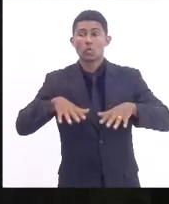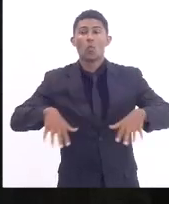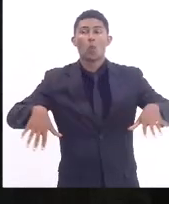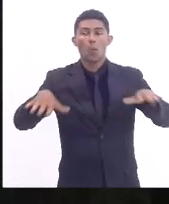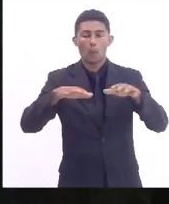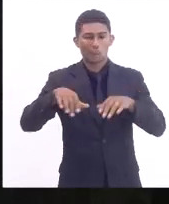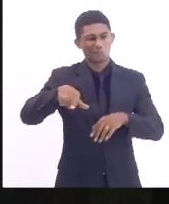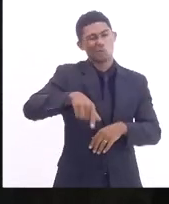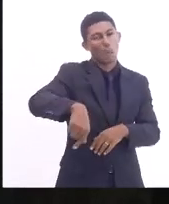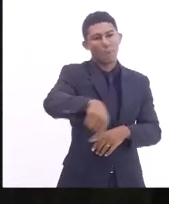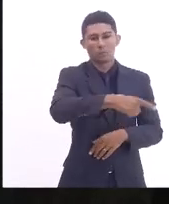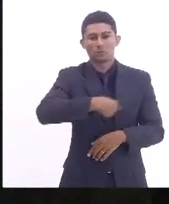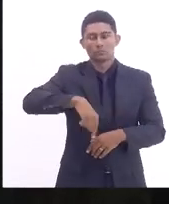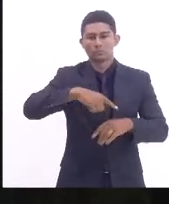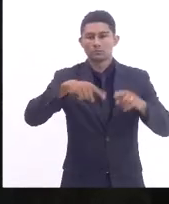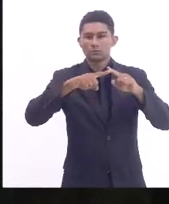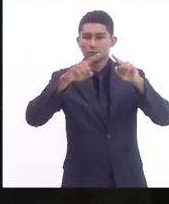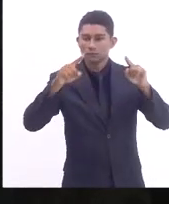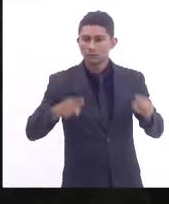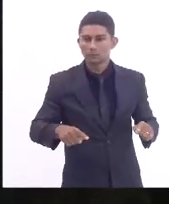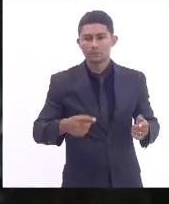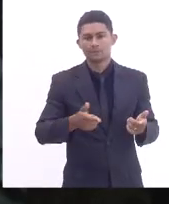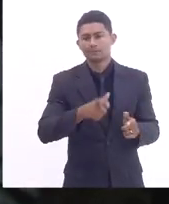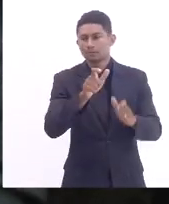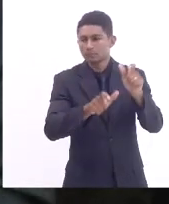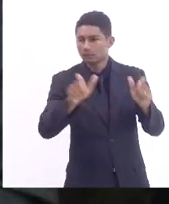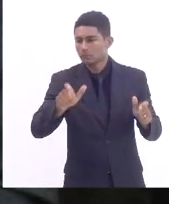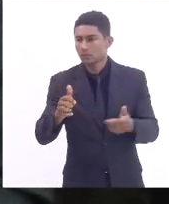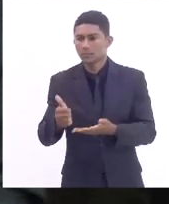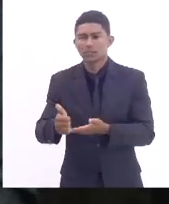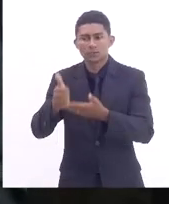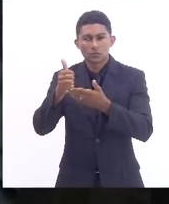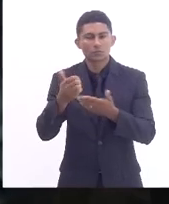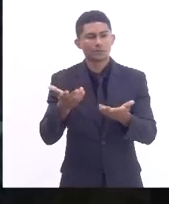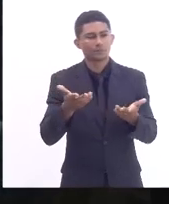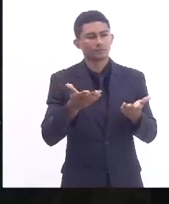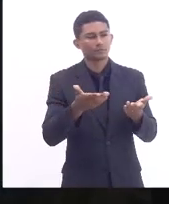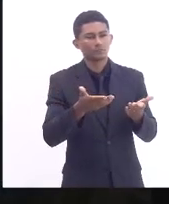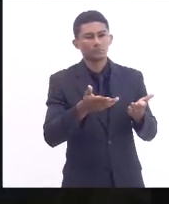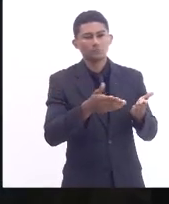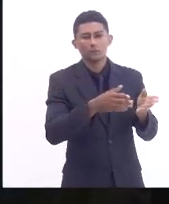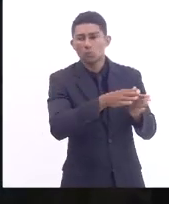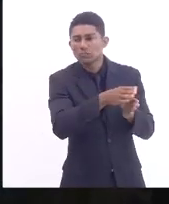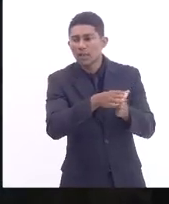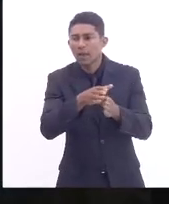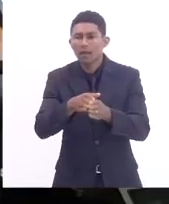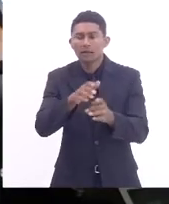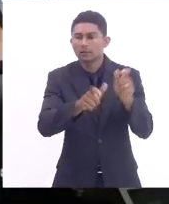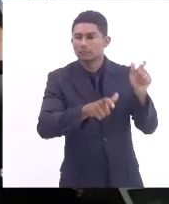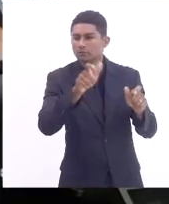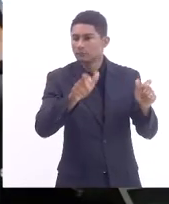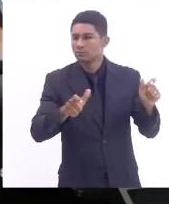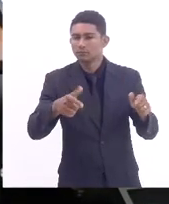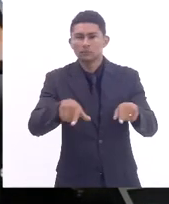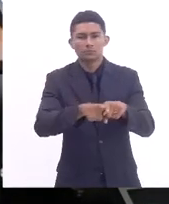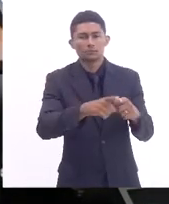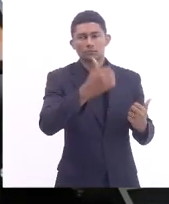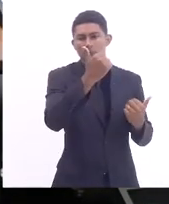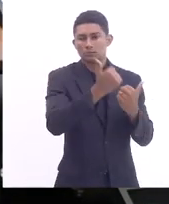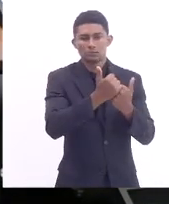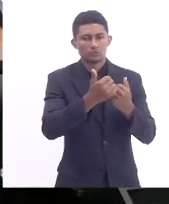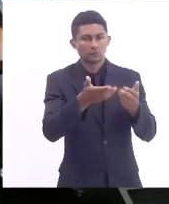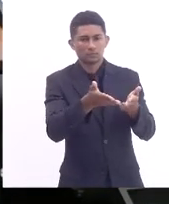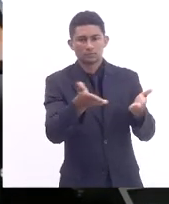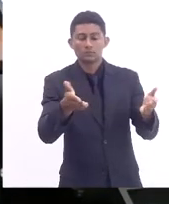funcionários assessores ou CRT conselheiros titulares e suplentes dos suplentes têm direito a